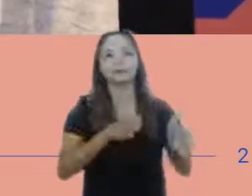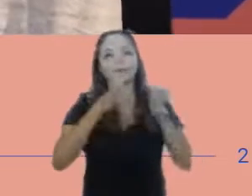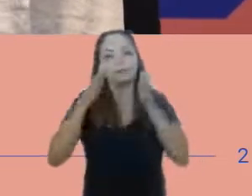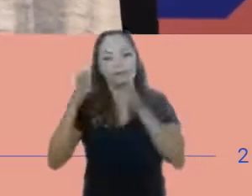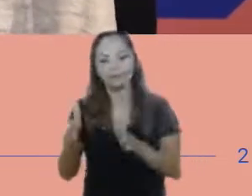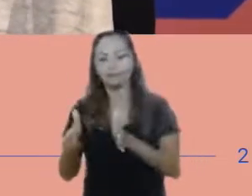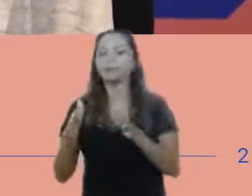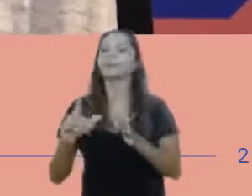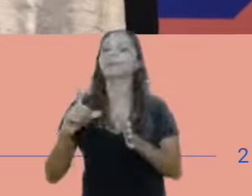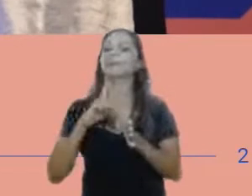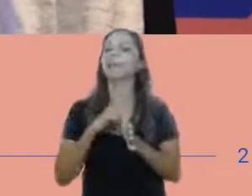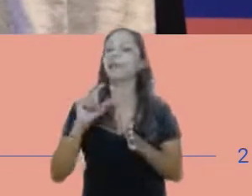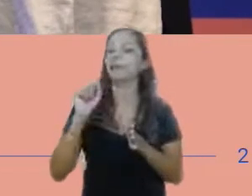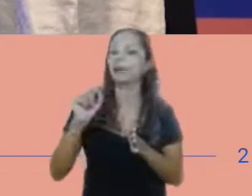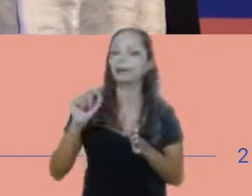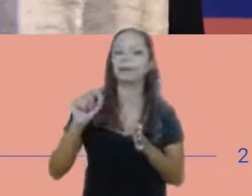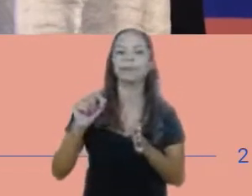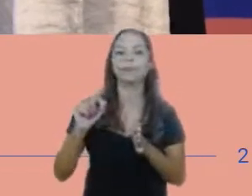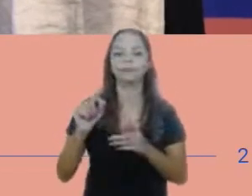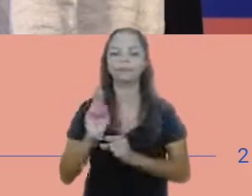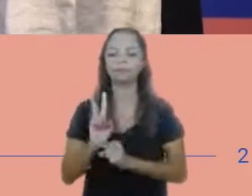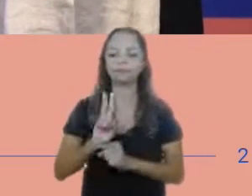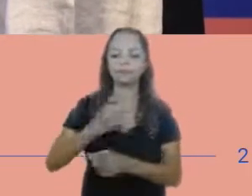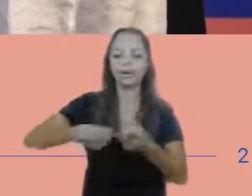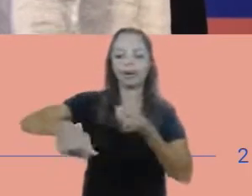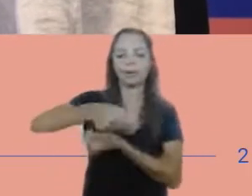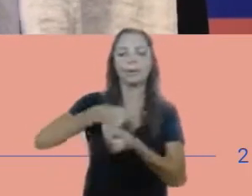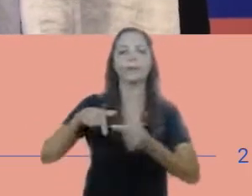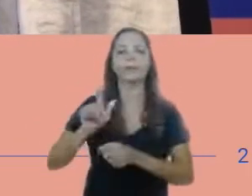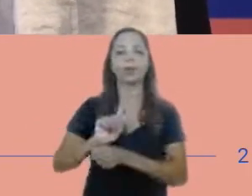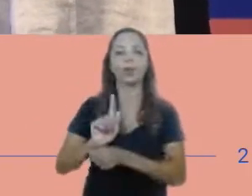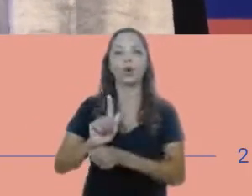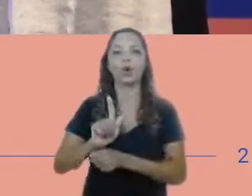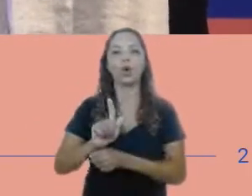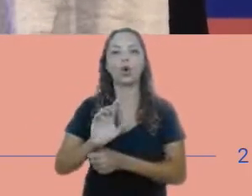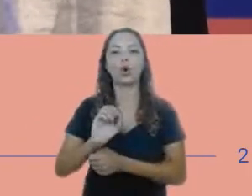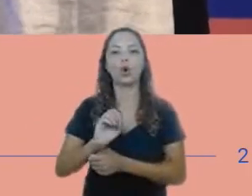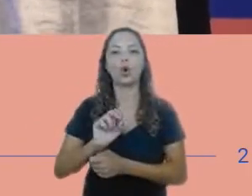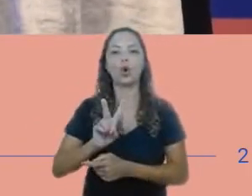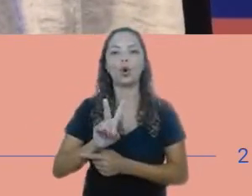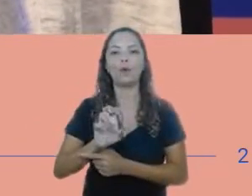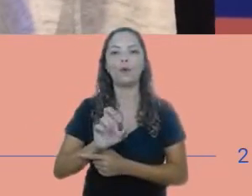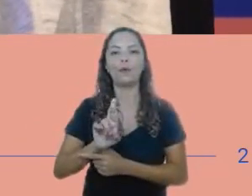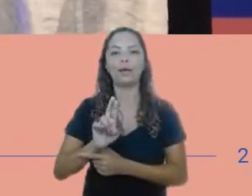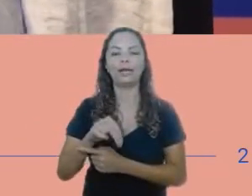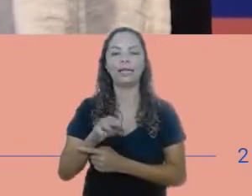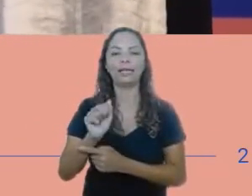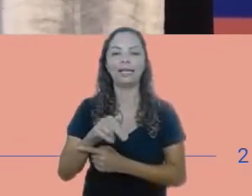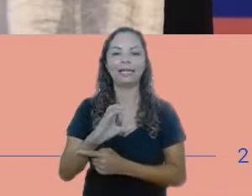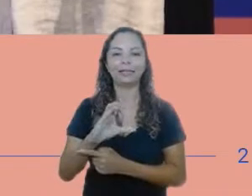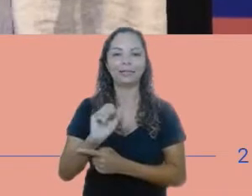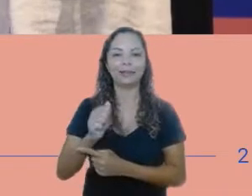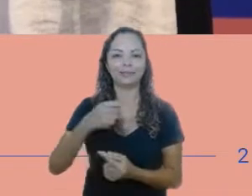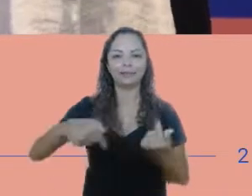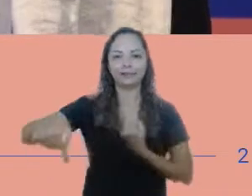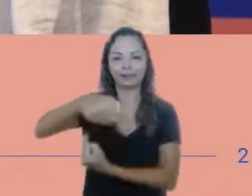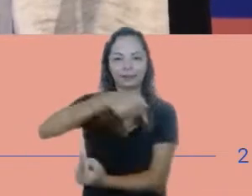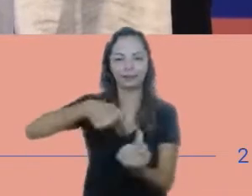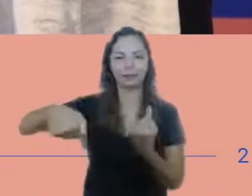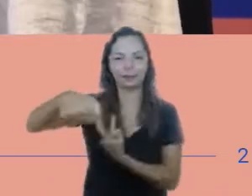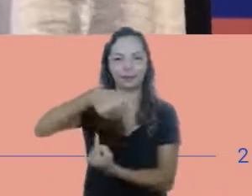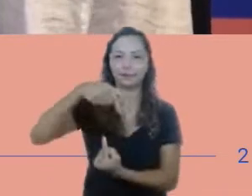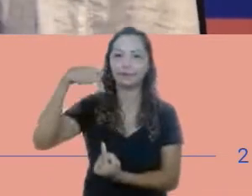o que a gente viu ali nos passo a passo para fazer a transição da importância de ter uma nova governança